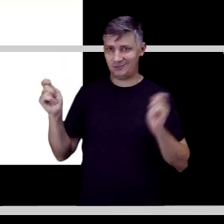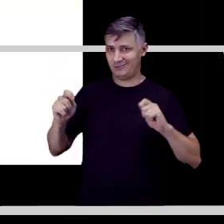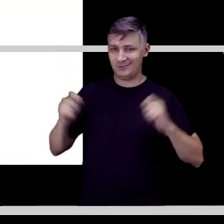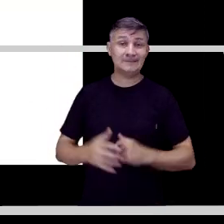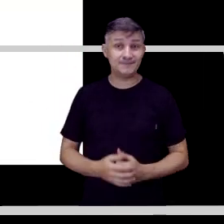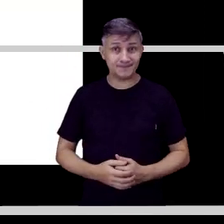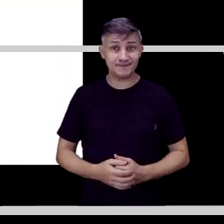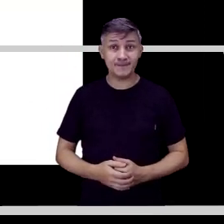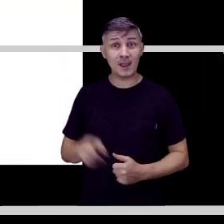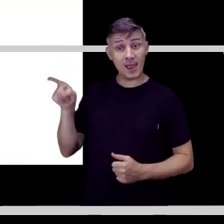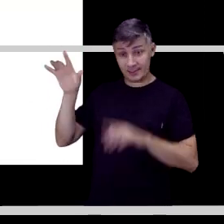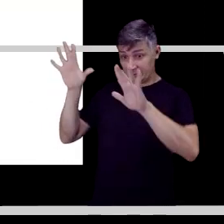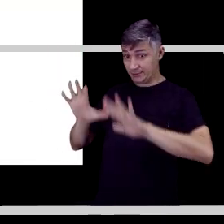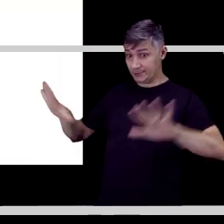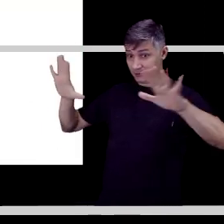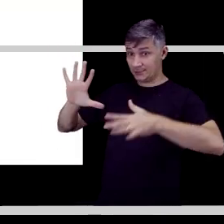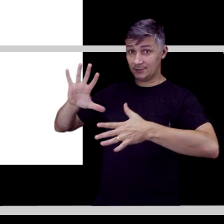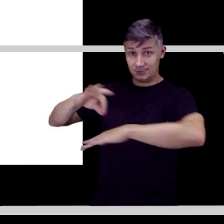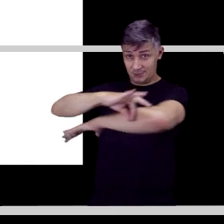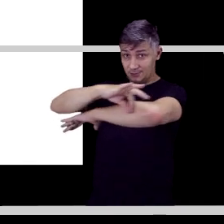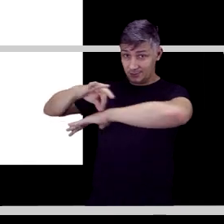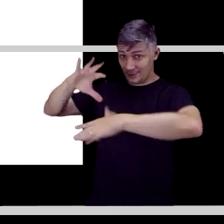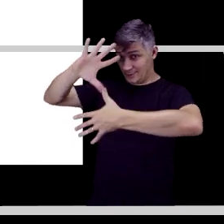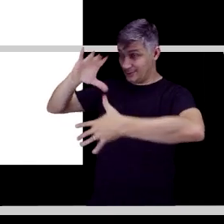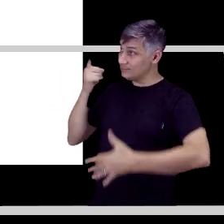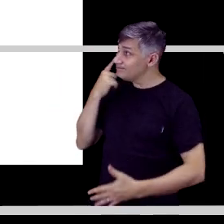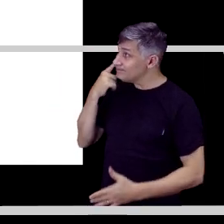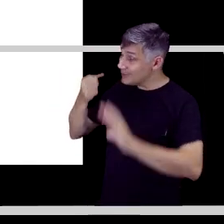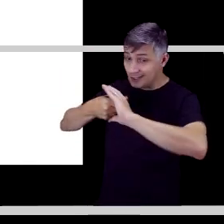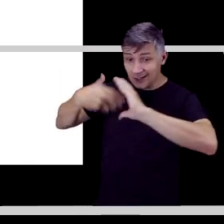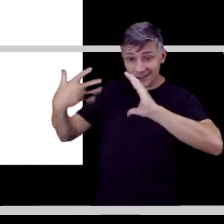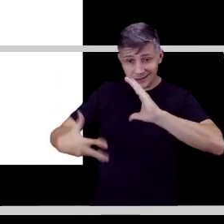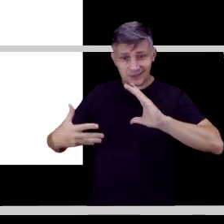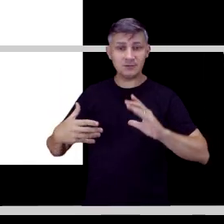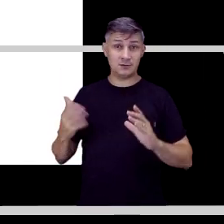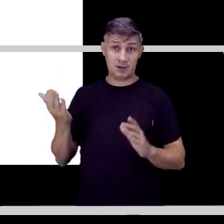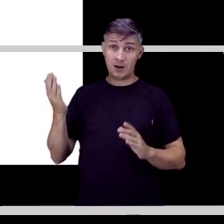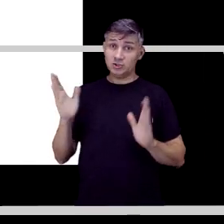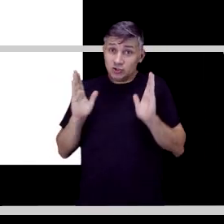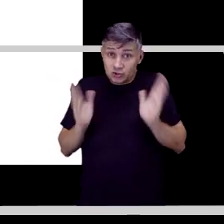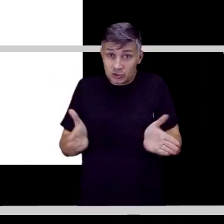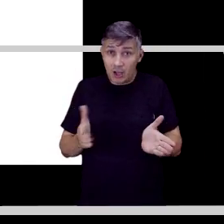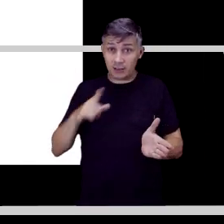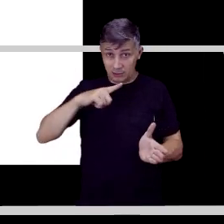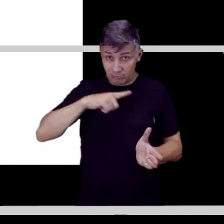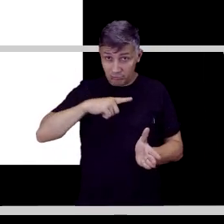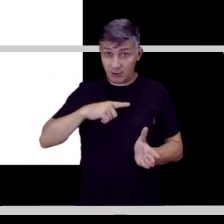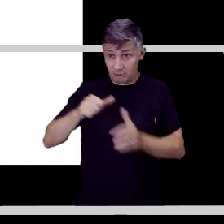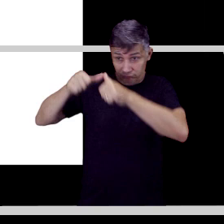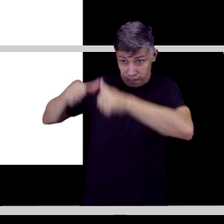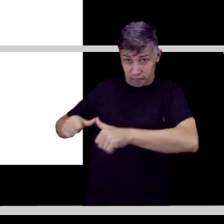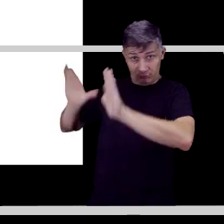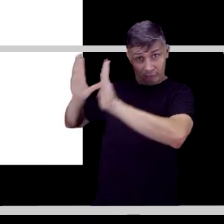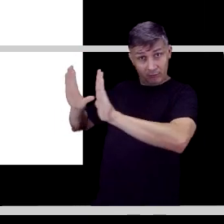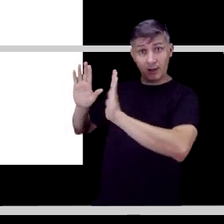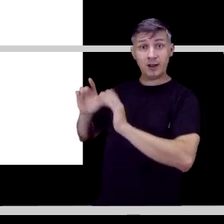Então, nessa leitura das características das pré-existências, né, dos edifícios que estavam